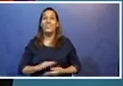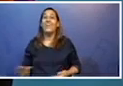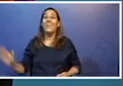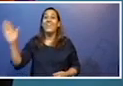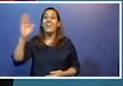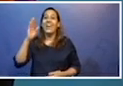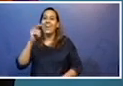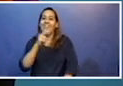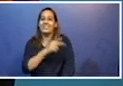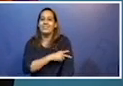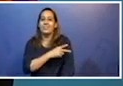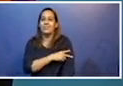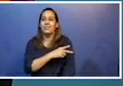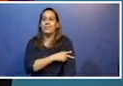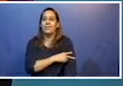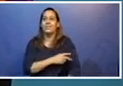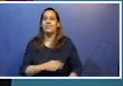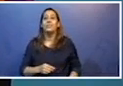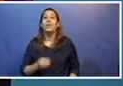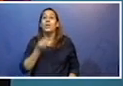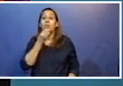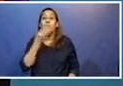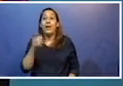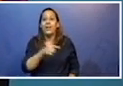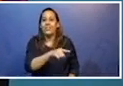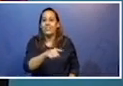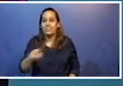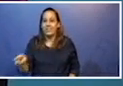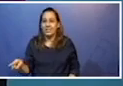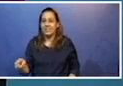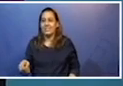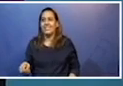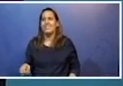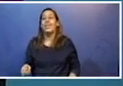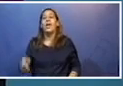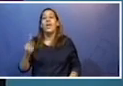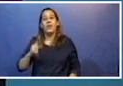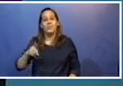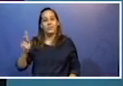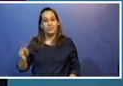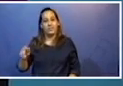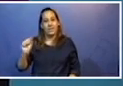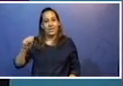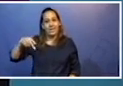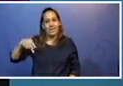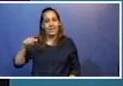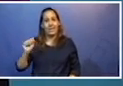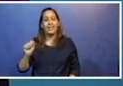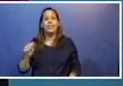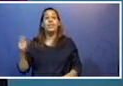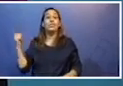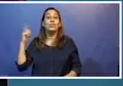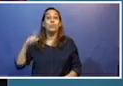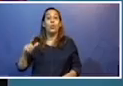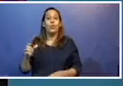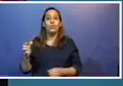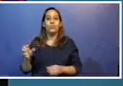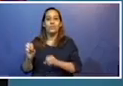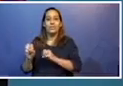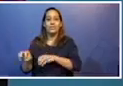Olá, turminha do segundo ano! Tudo bem com vocês? Professora Ana Carolina para mais uma aula de